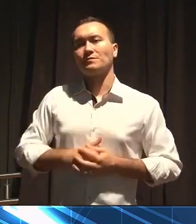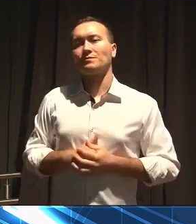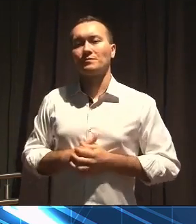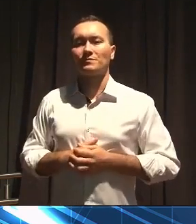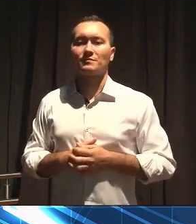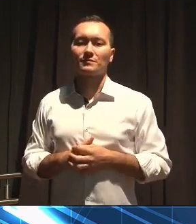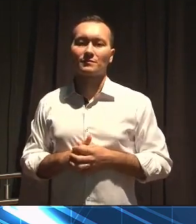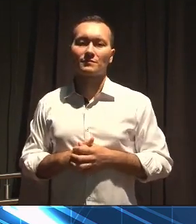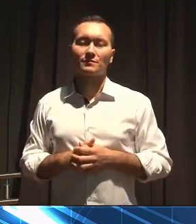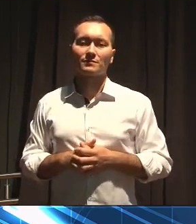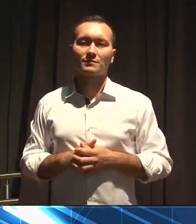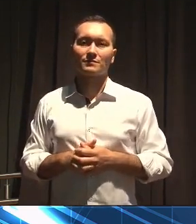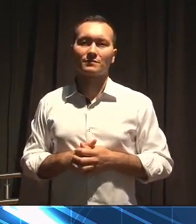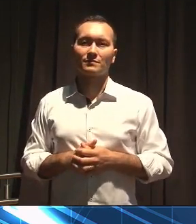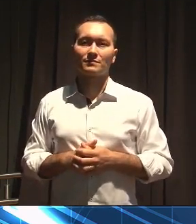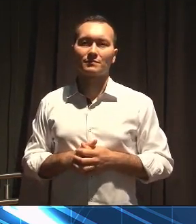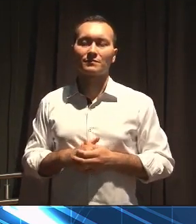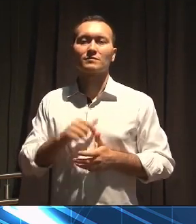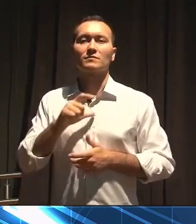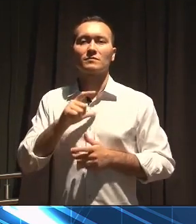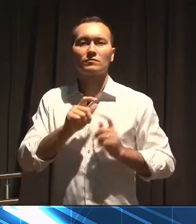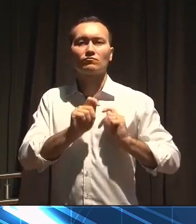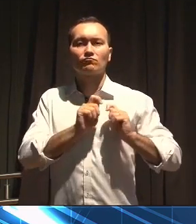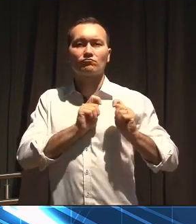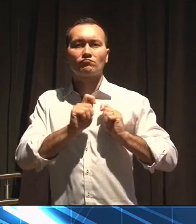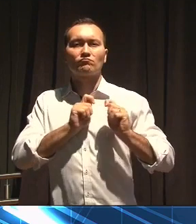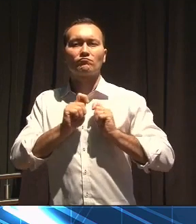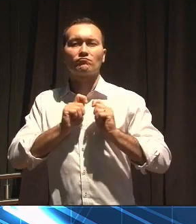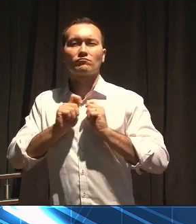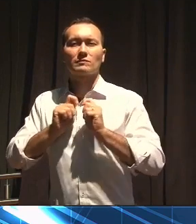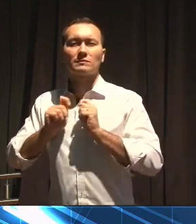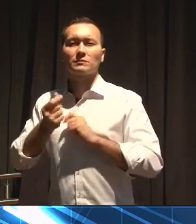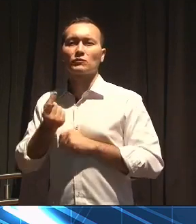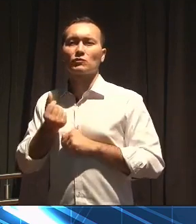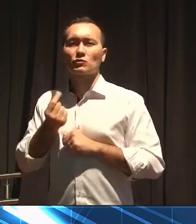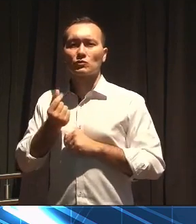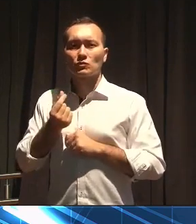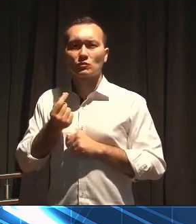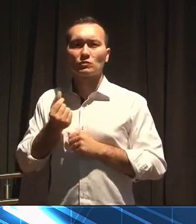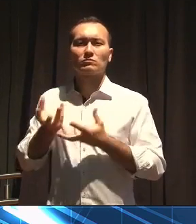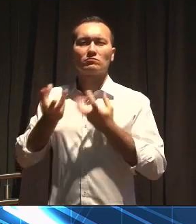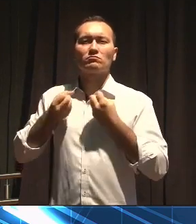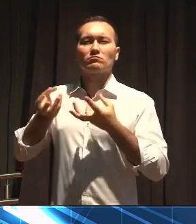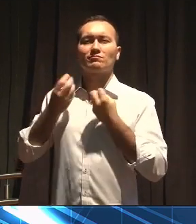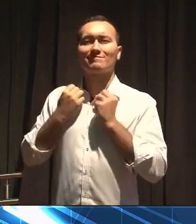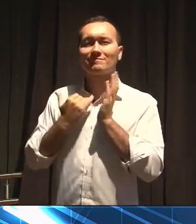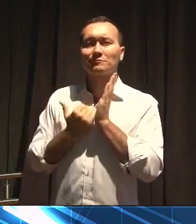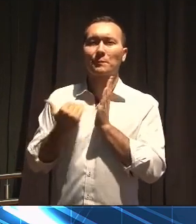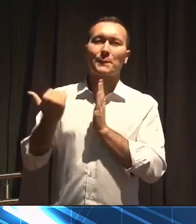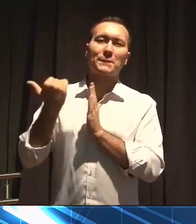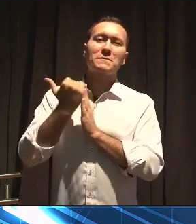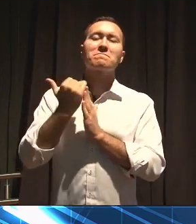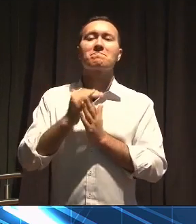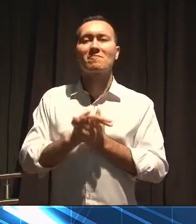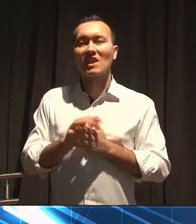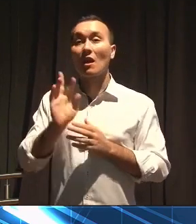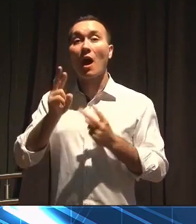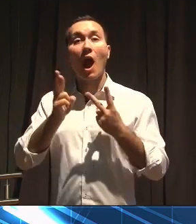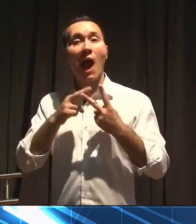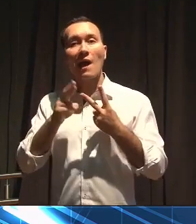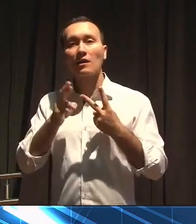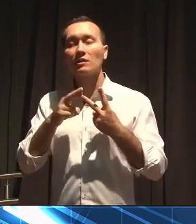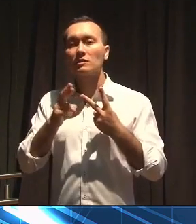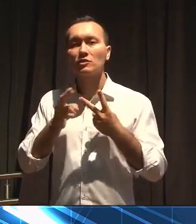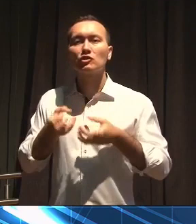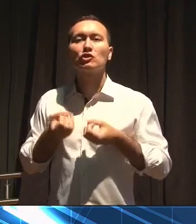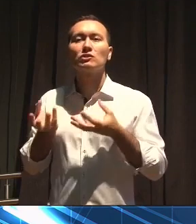mostrar que teve além da economia, teve uma eficiência operacional muito grande, que a gente conseguiu fazer muito mais com menos recursos.